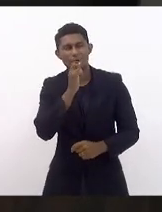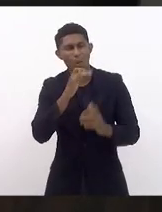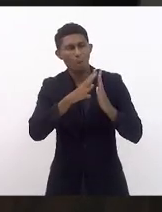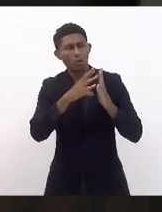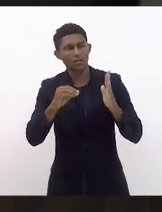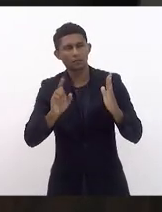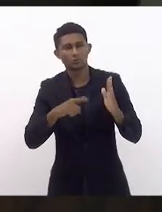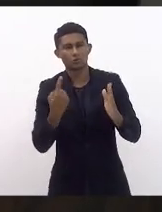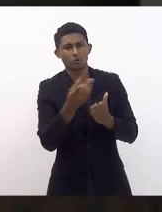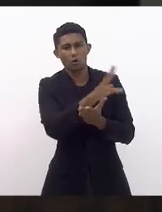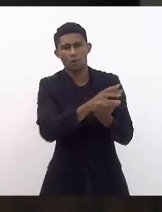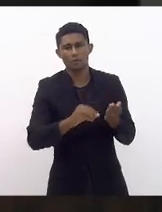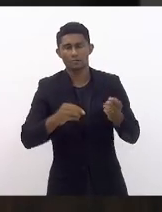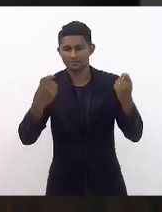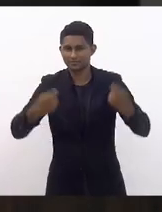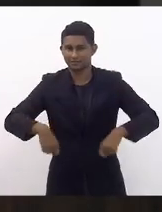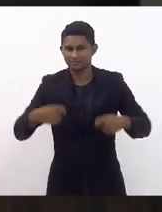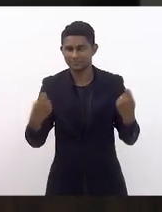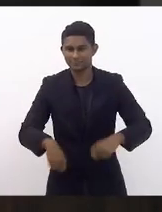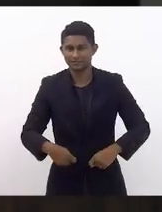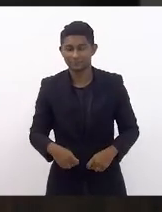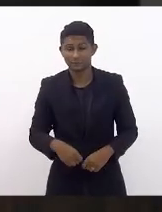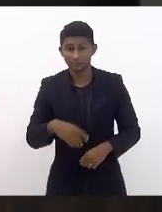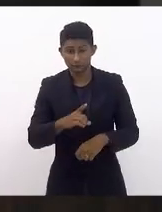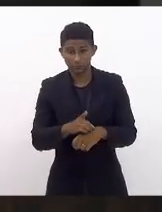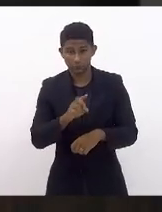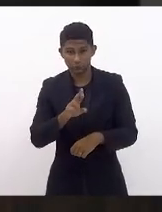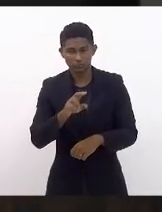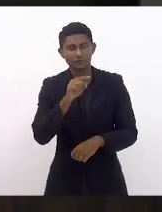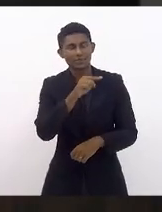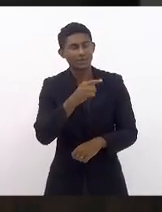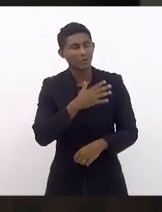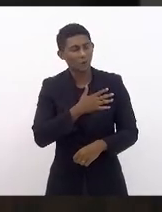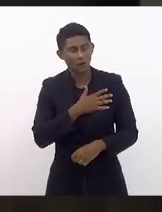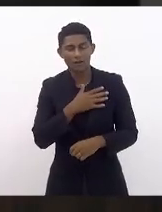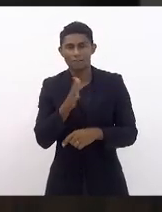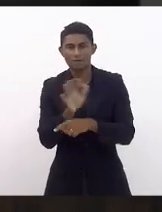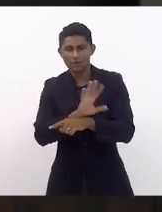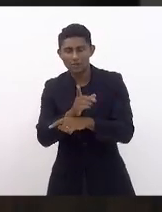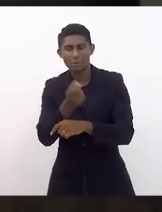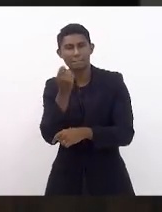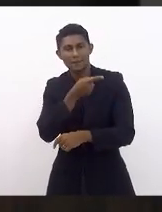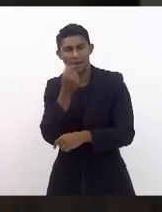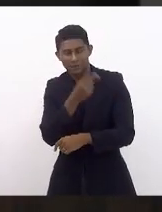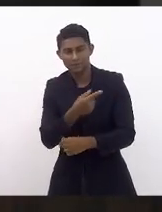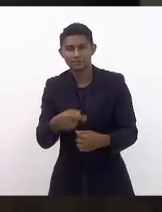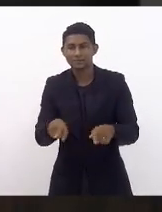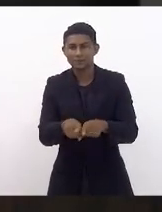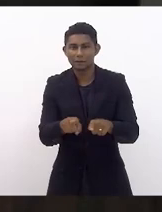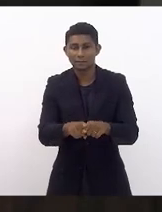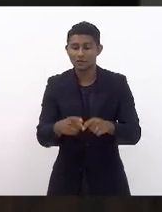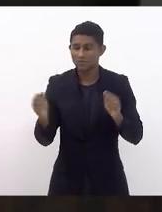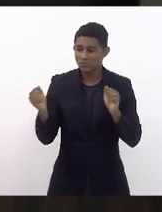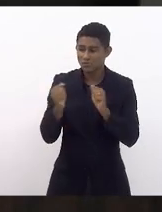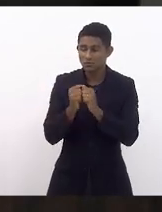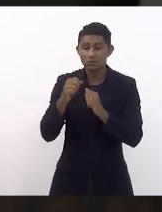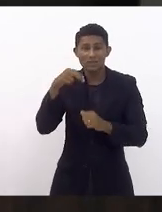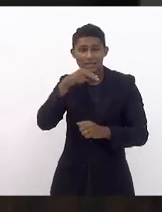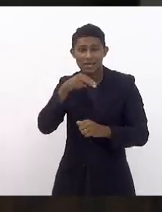seguido. Dr. Mário Vaz ama vídeos de piadas e um dos momentos mais divertidos com os netos é ver esses vídeos em